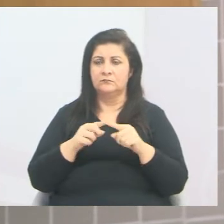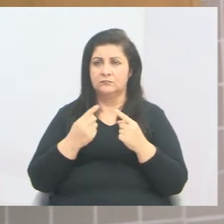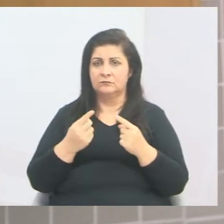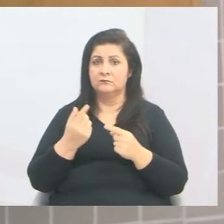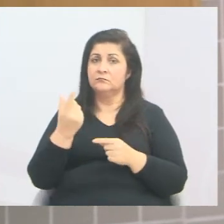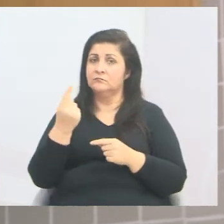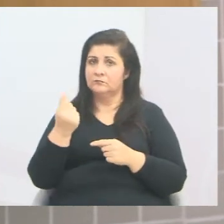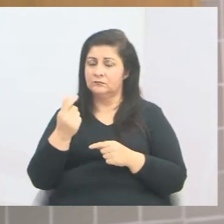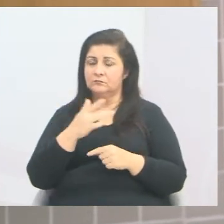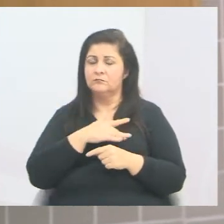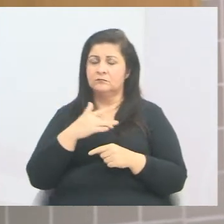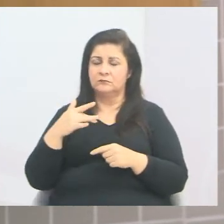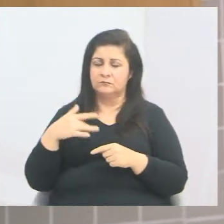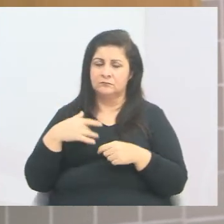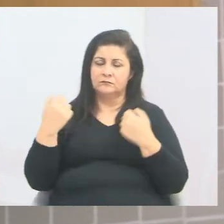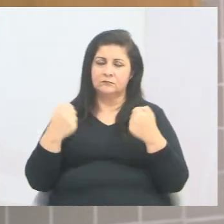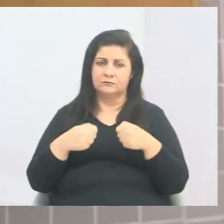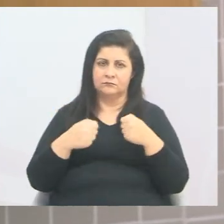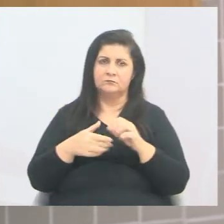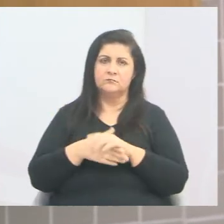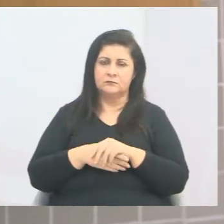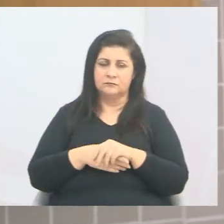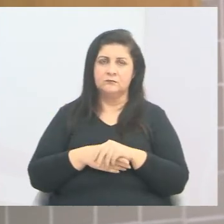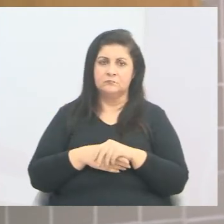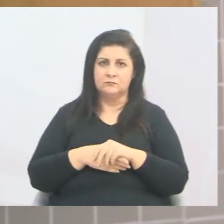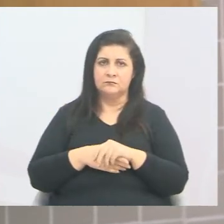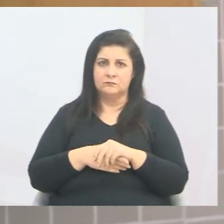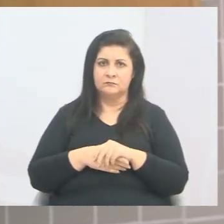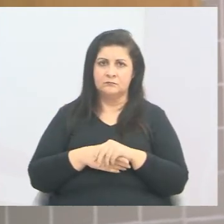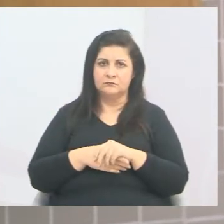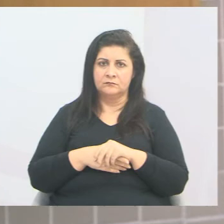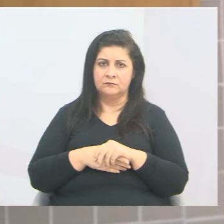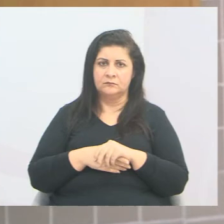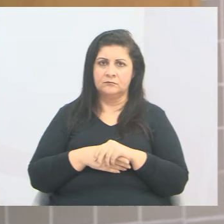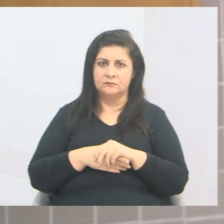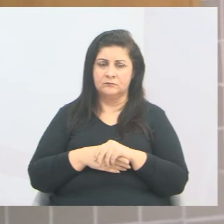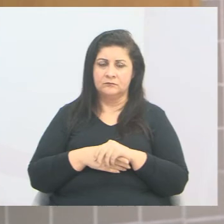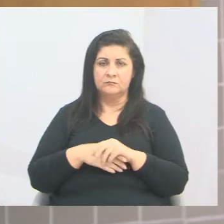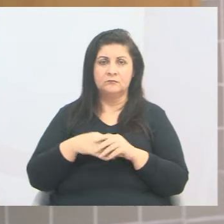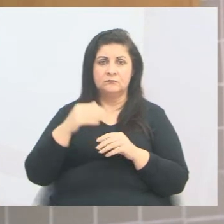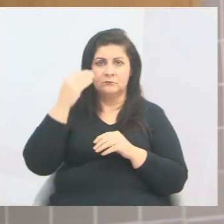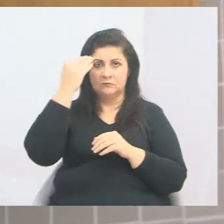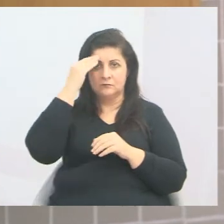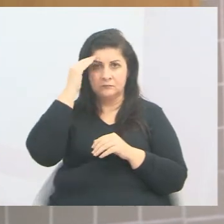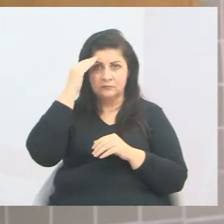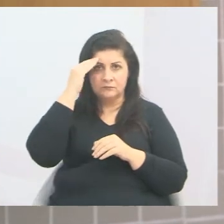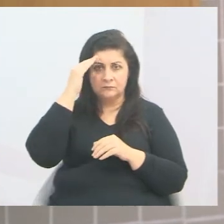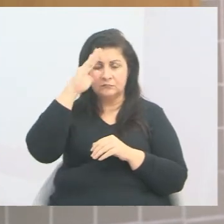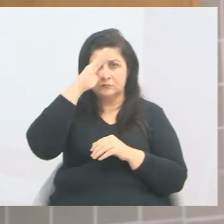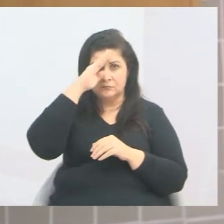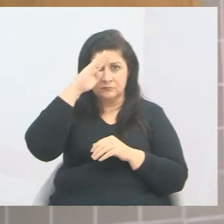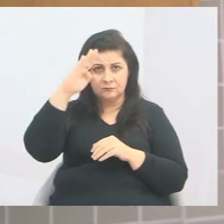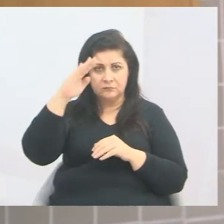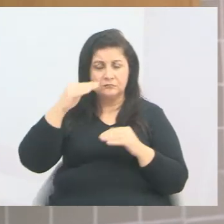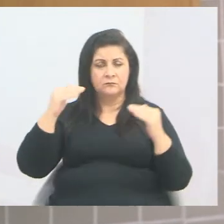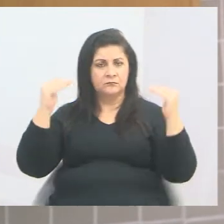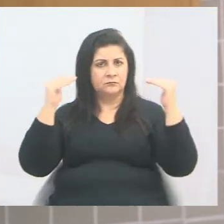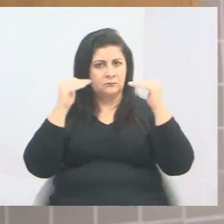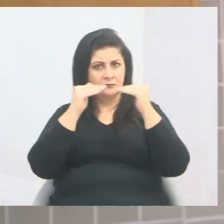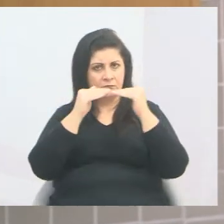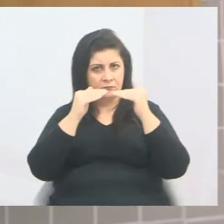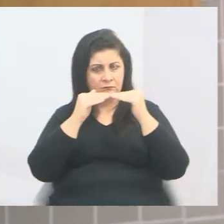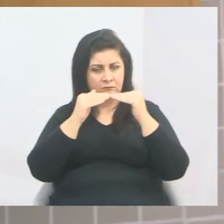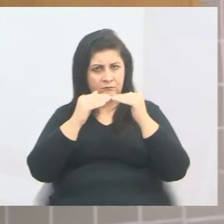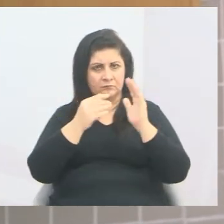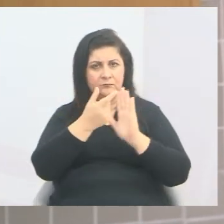que nesse momento é o que pede, né? Então, seguindo esse conceito, que as metas foram alcançadas dentro do